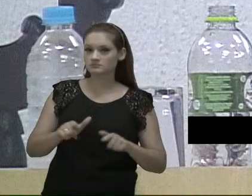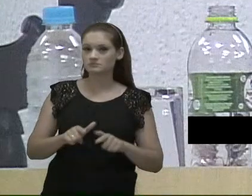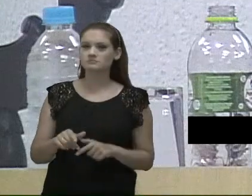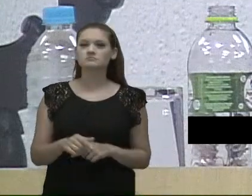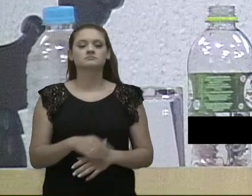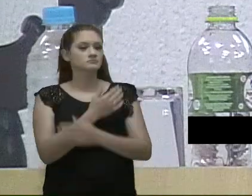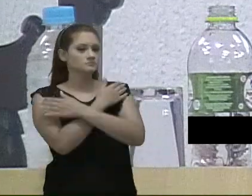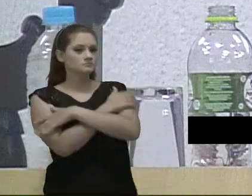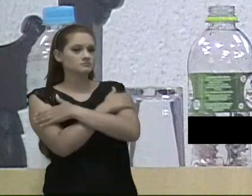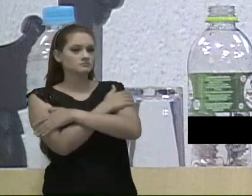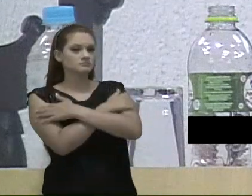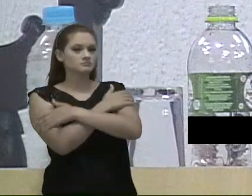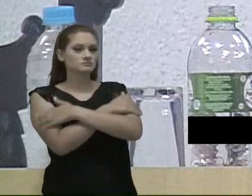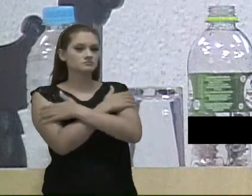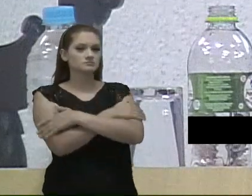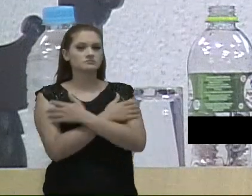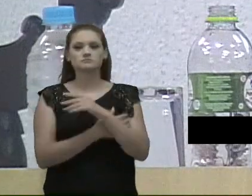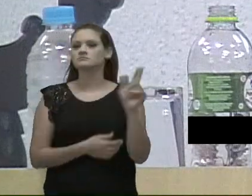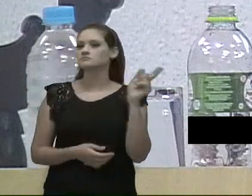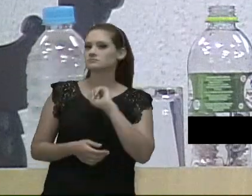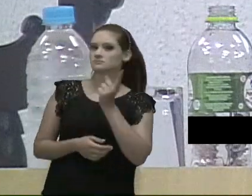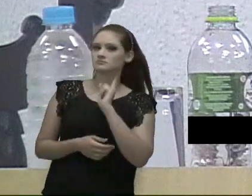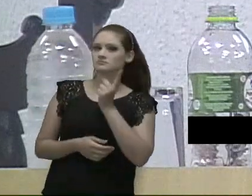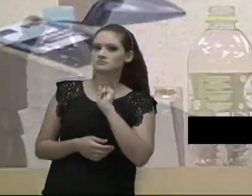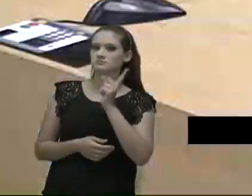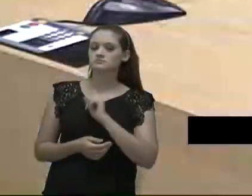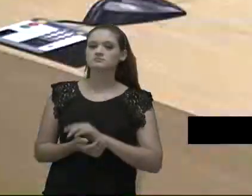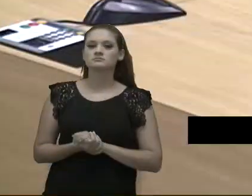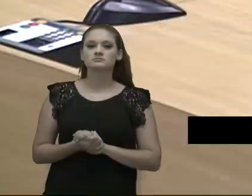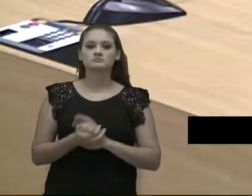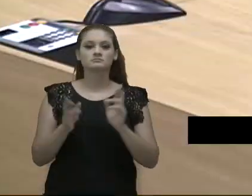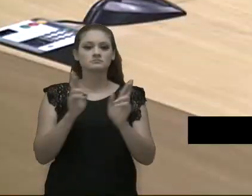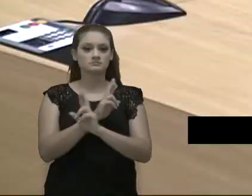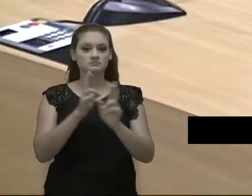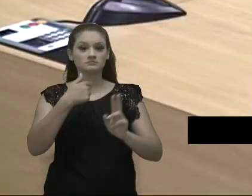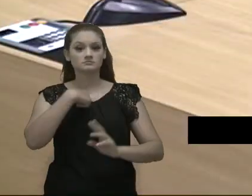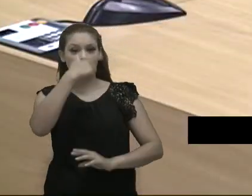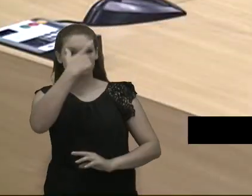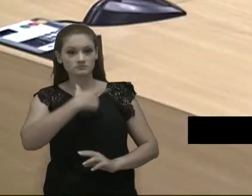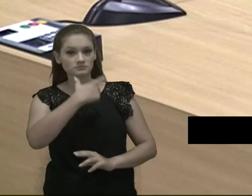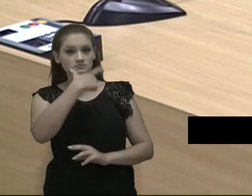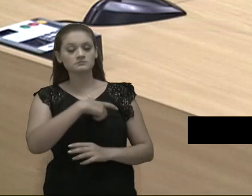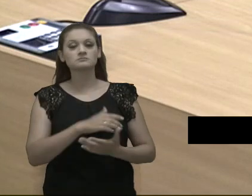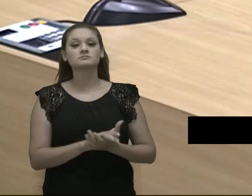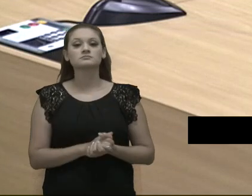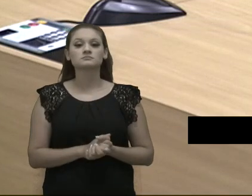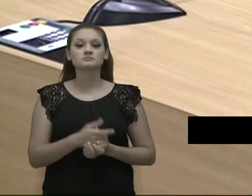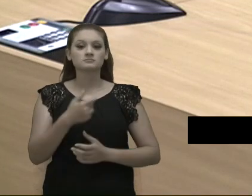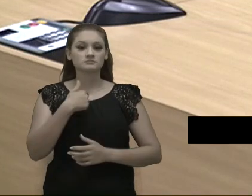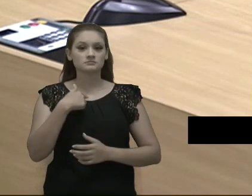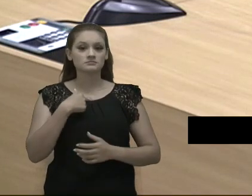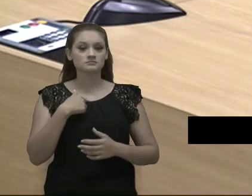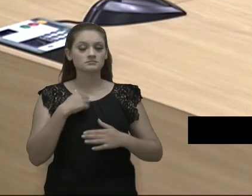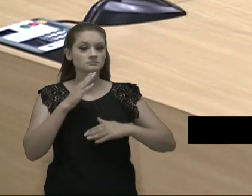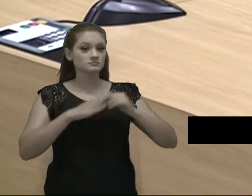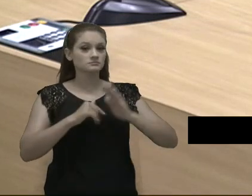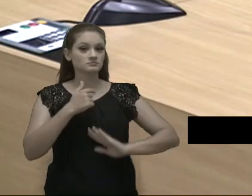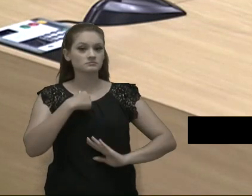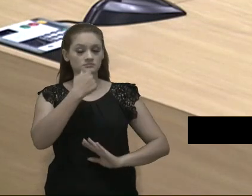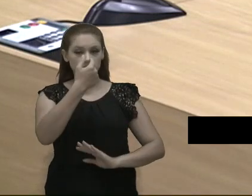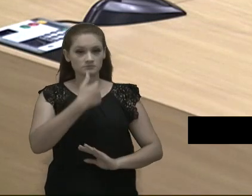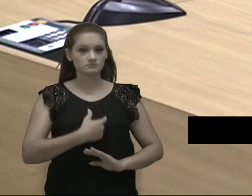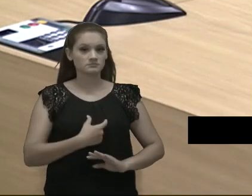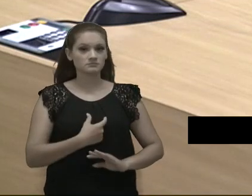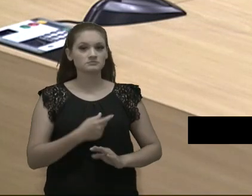lá de Campos do Jordão, IBG? Não, senhor. Não, não, senhor. Não. Quando relaciona a minha pessoa... Eu, por hábito e por ser uma questão